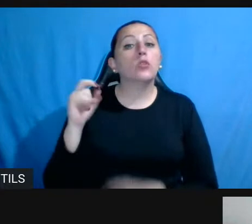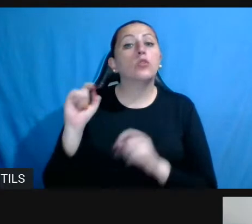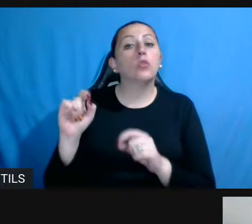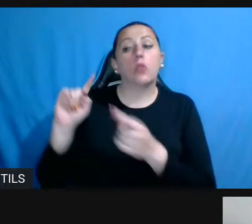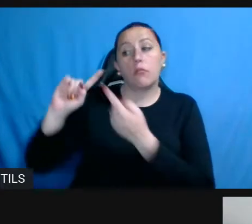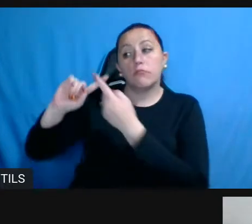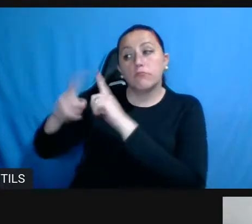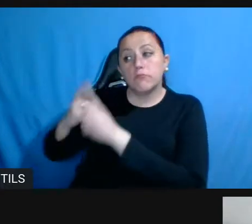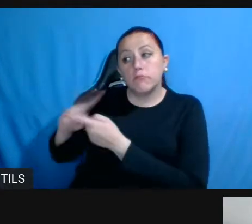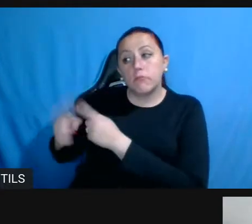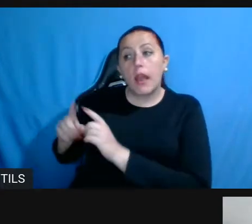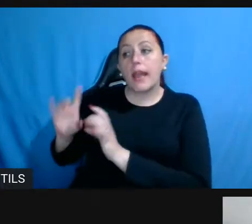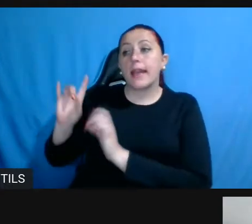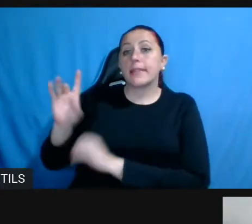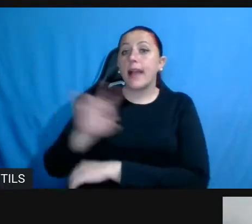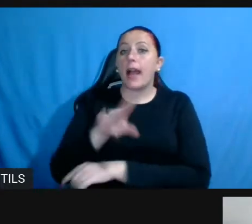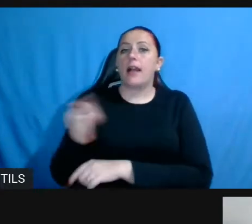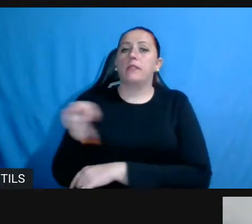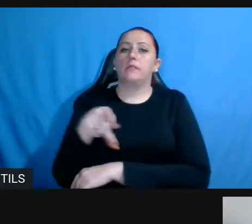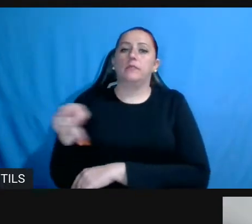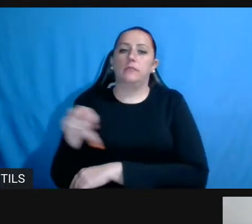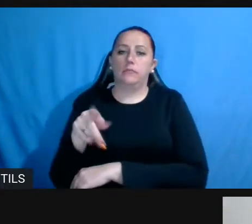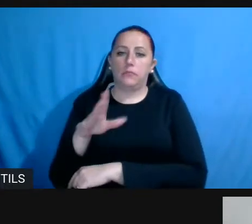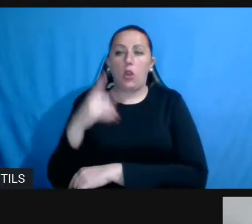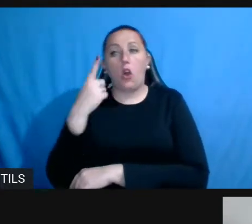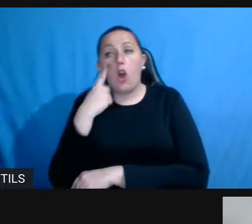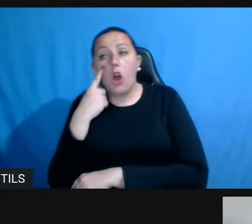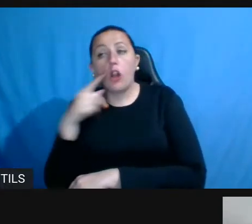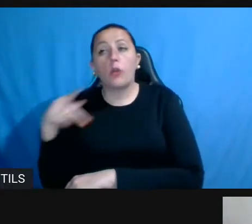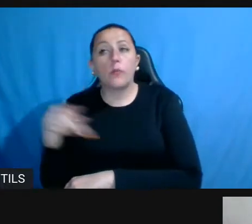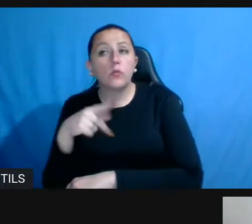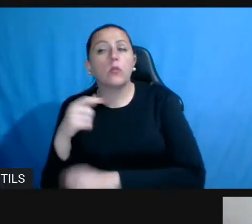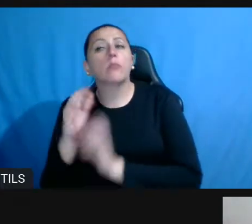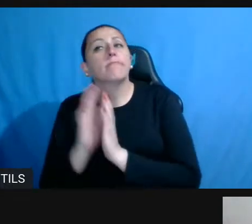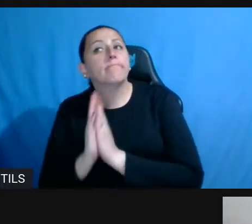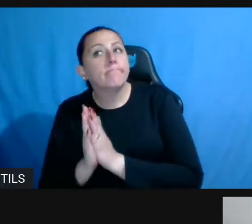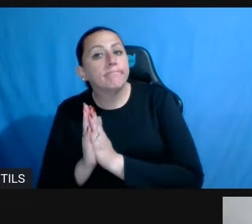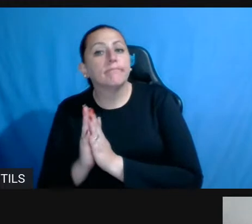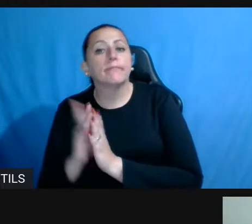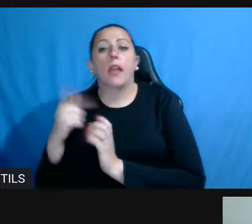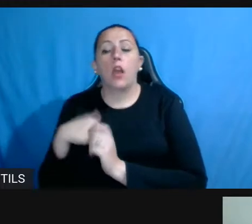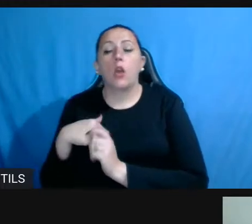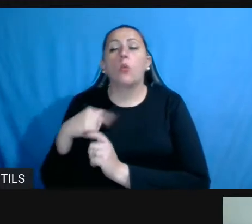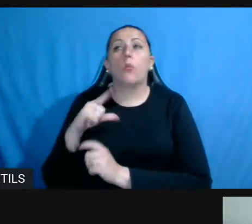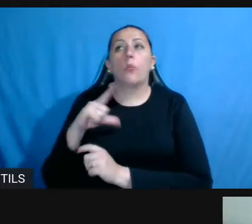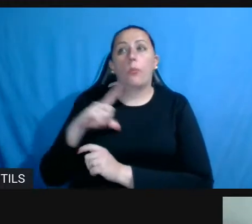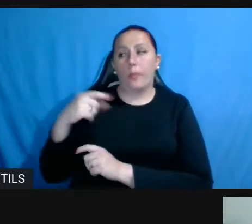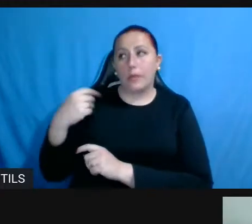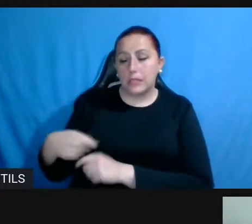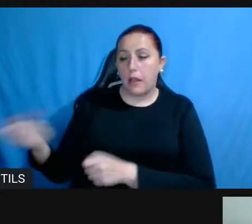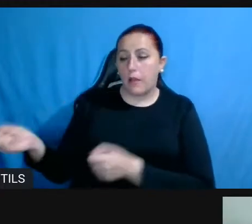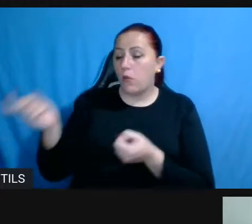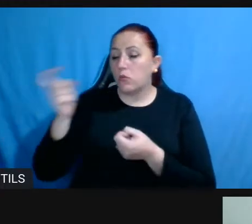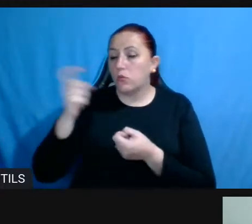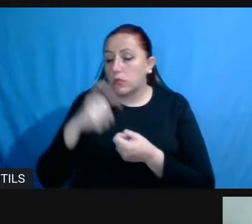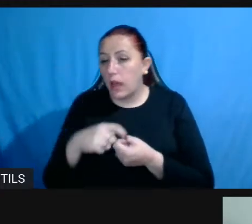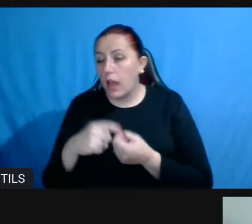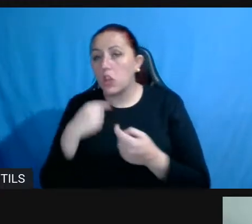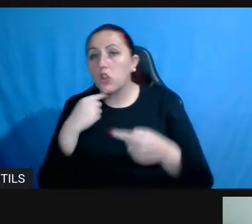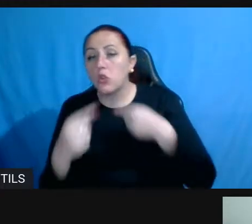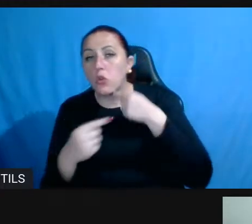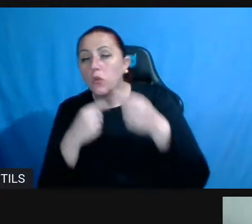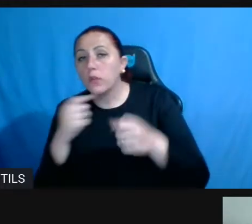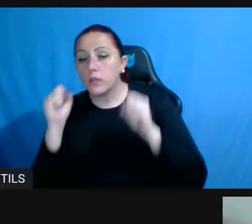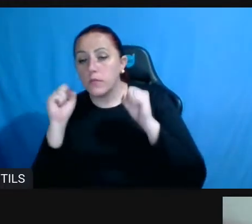dos seus componentes com o professor. Olha, professor, fique lá, porque eu não, assim, para quando eu precisar retomar as dúvidas, eu